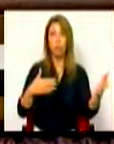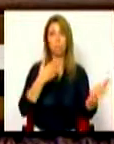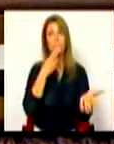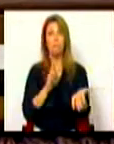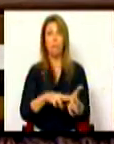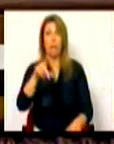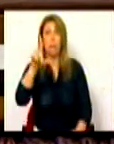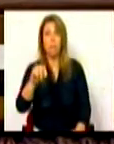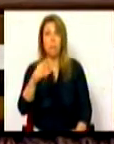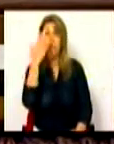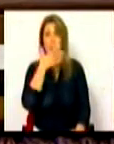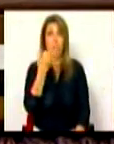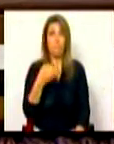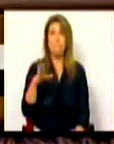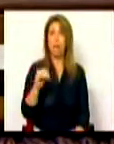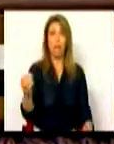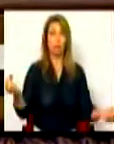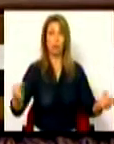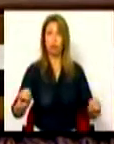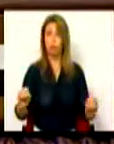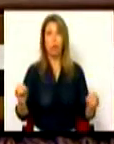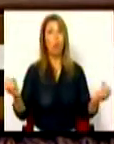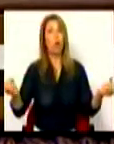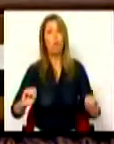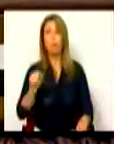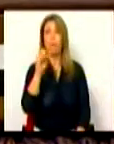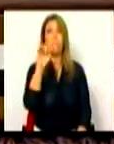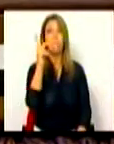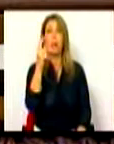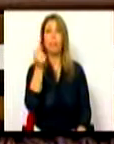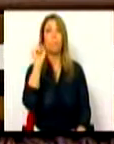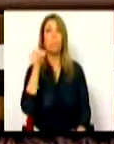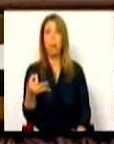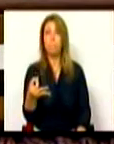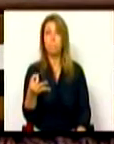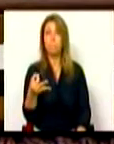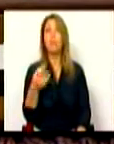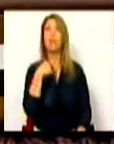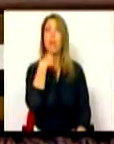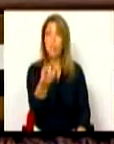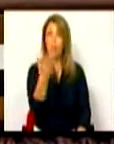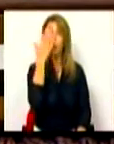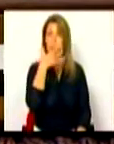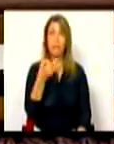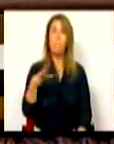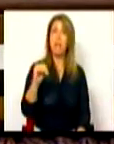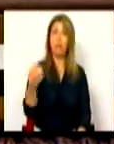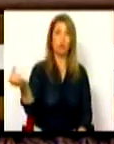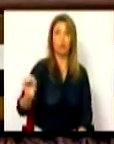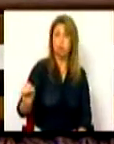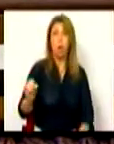que sem PS não existiria PREVPAP. Repito, sem PS não